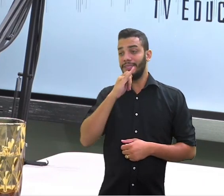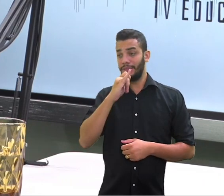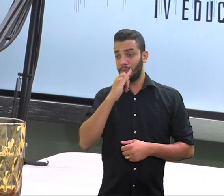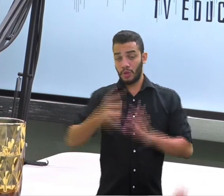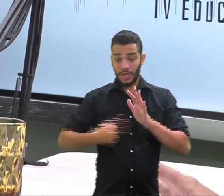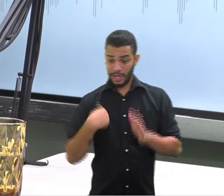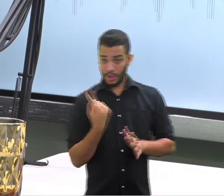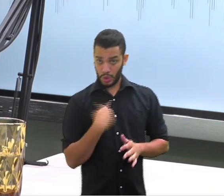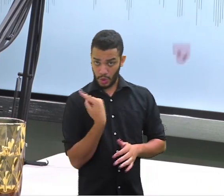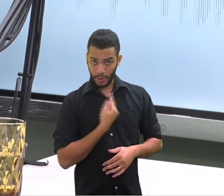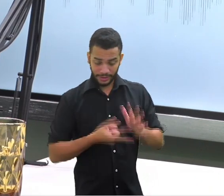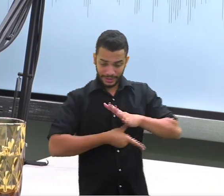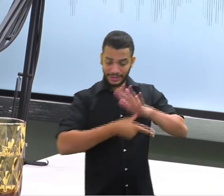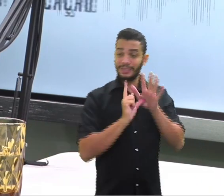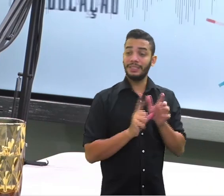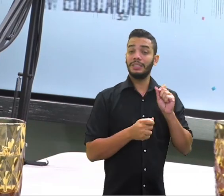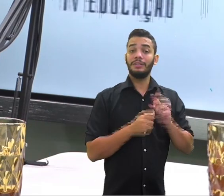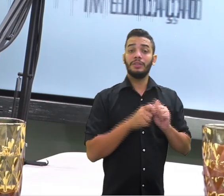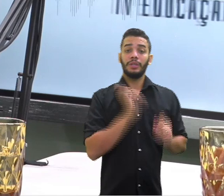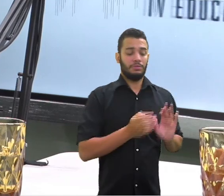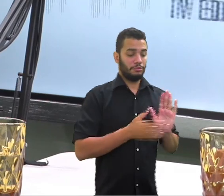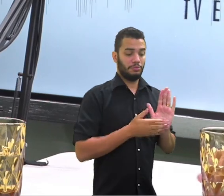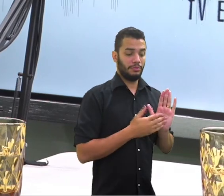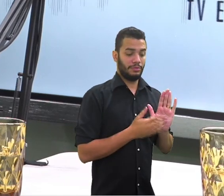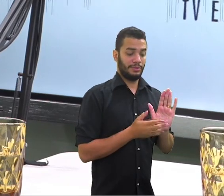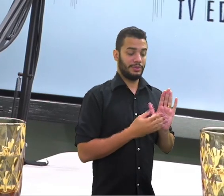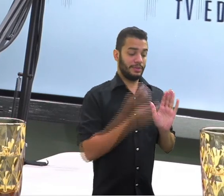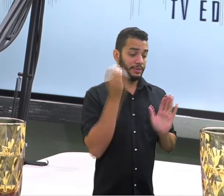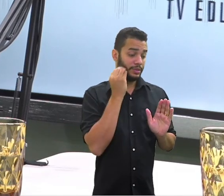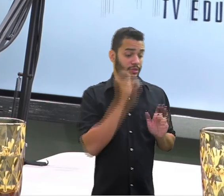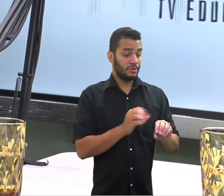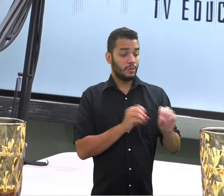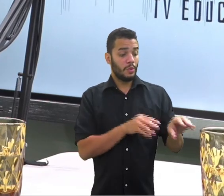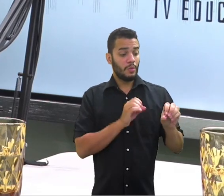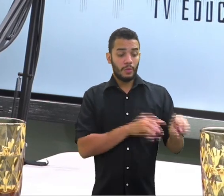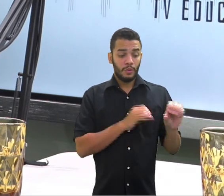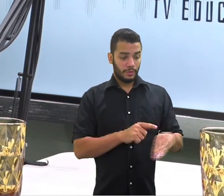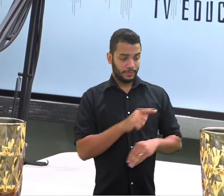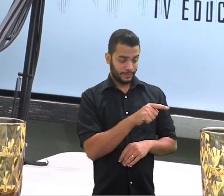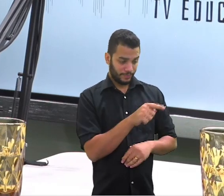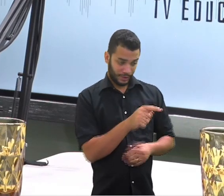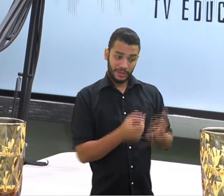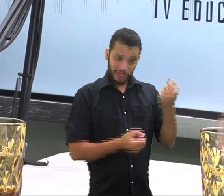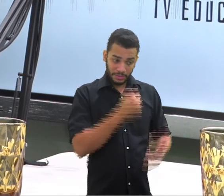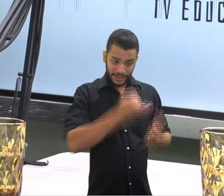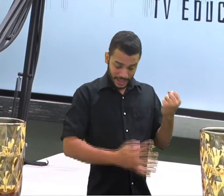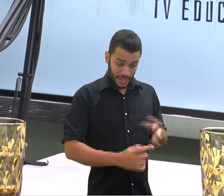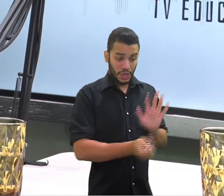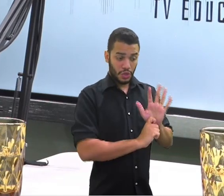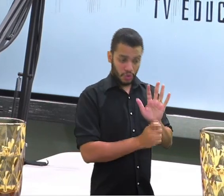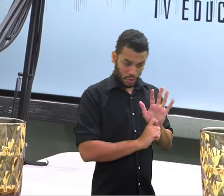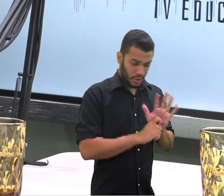levar. Então o aluno já está vacinado contra esse mal. Então o ProErd é fantástico. Infelizmente, nós não